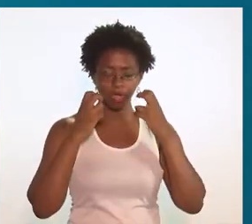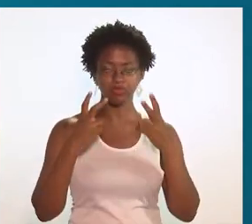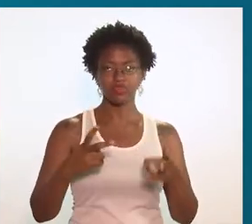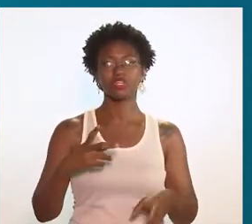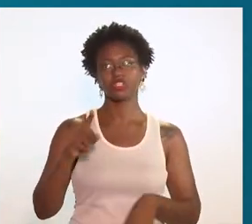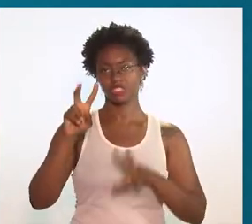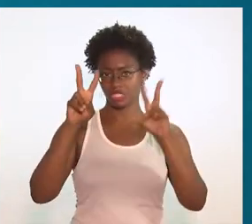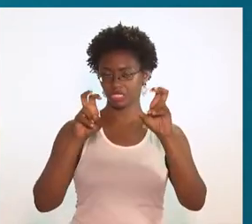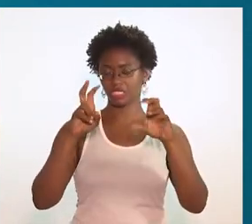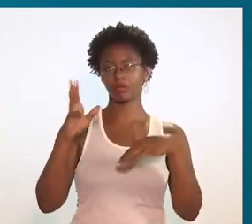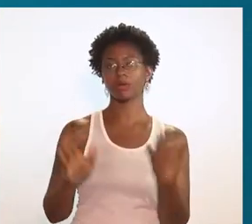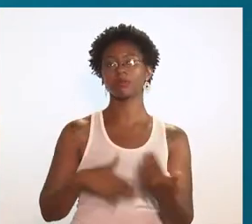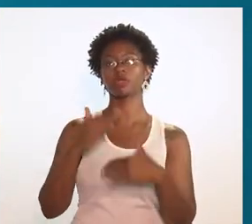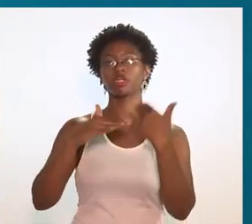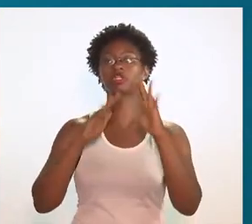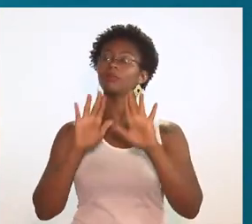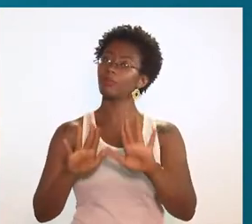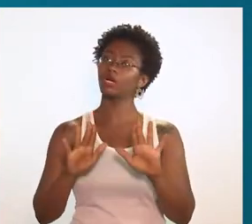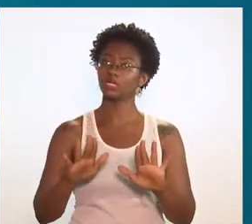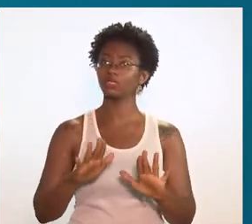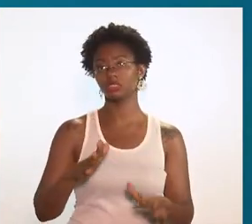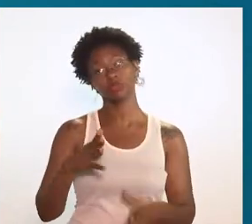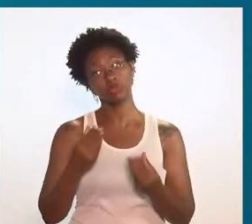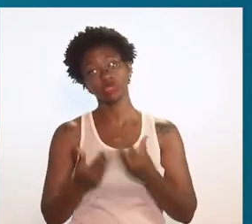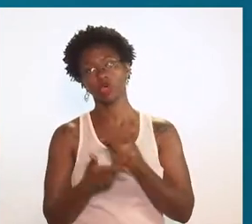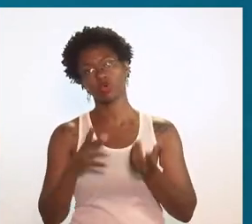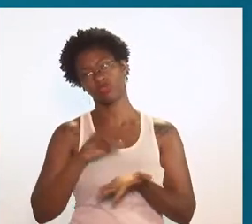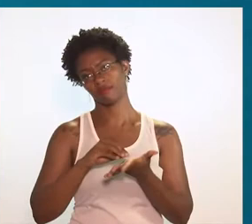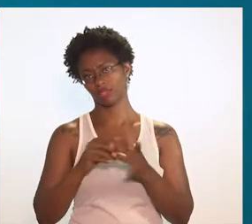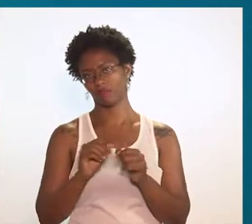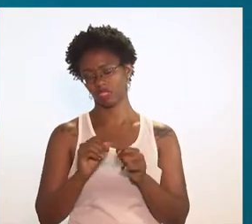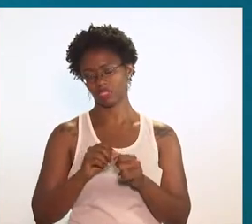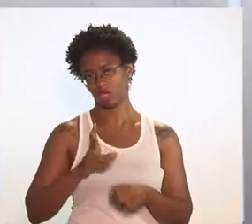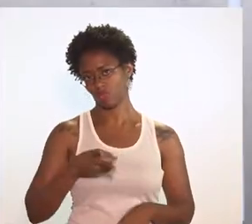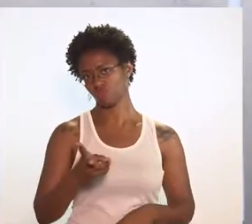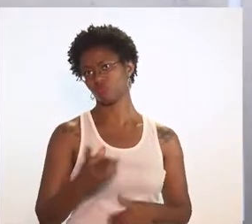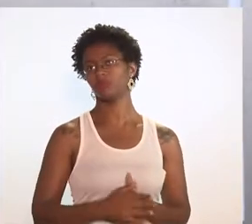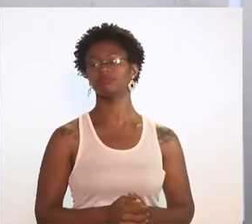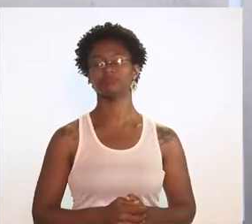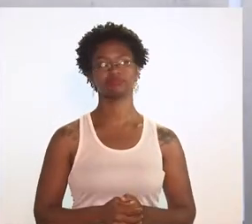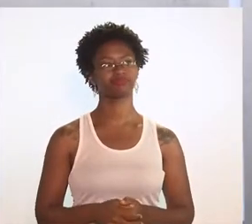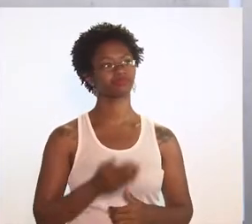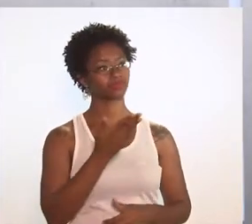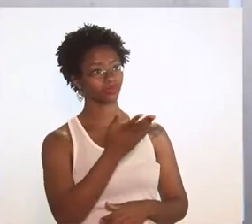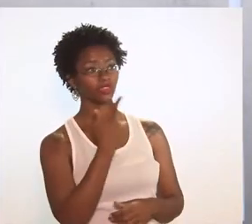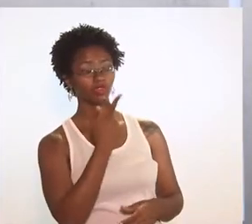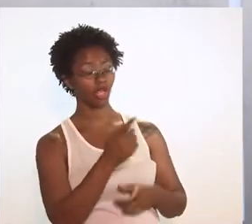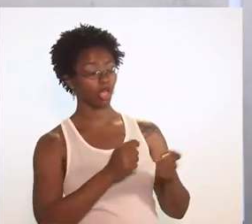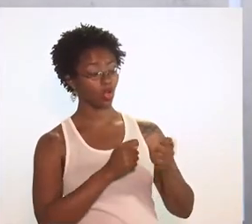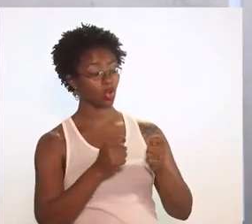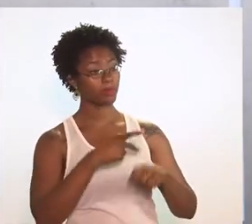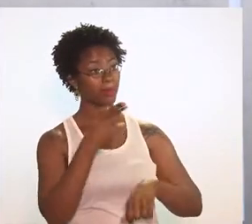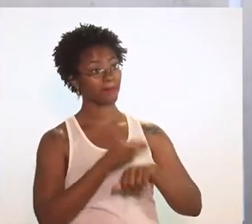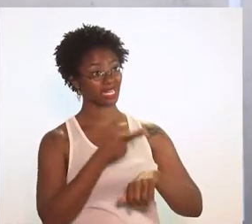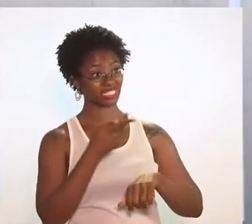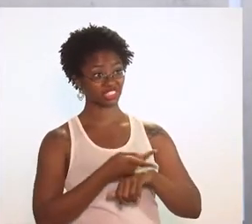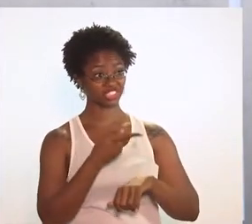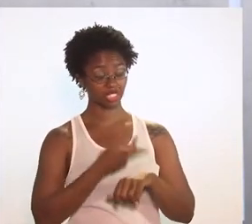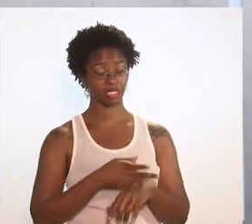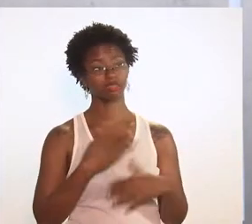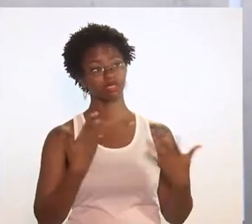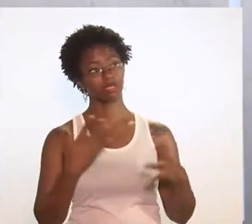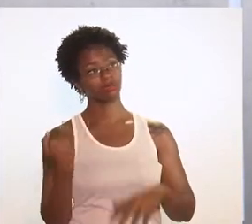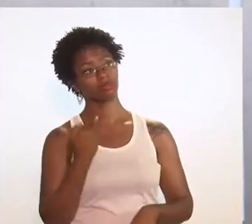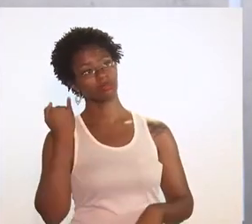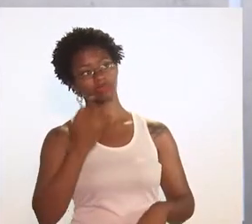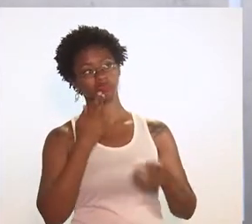vejo essa pauta progredir, mas certamente ainda há bastante a ser feito. Nélio, você falou de economia prateada. É muito importante trazer